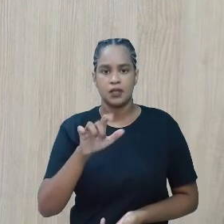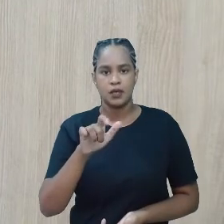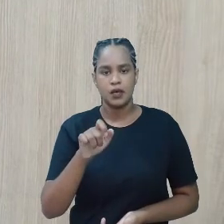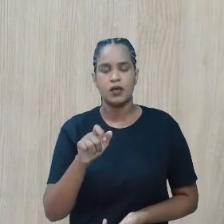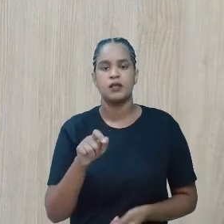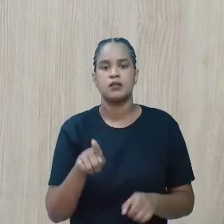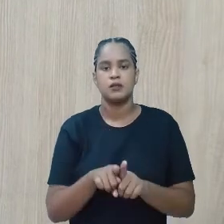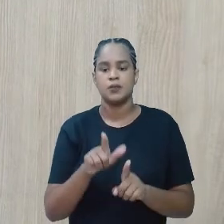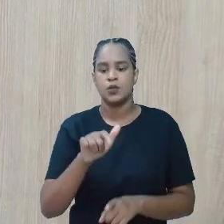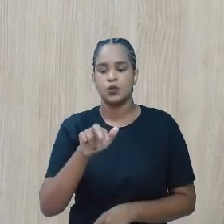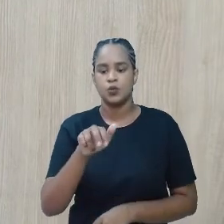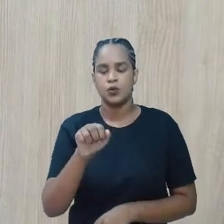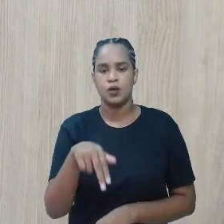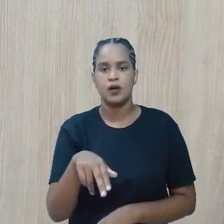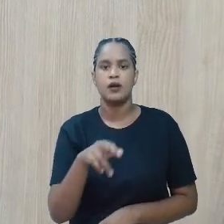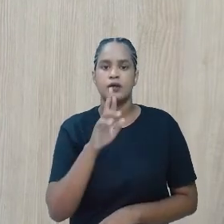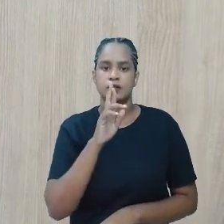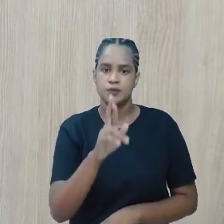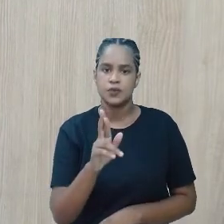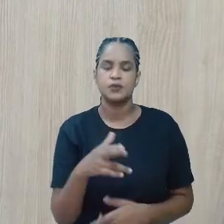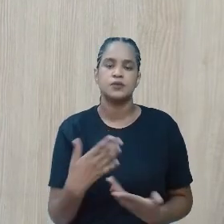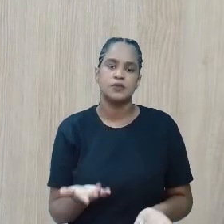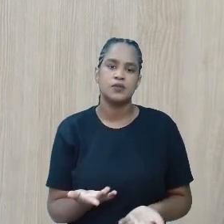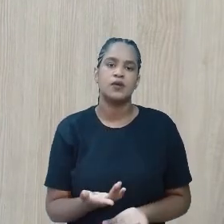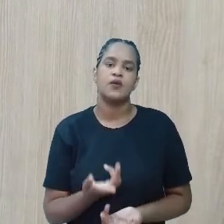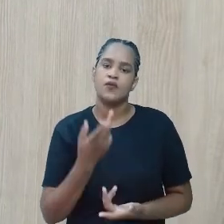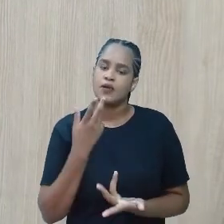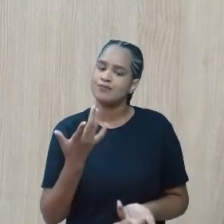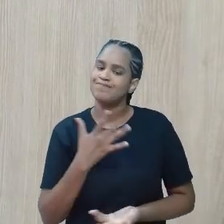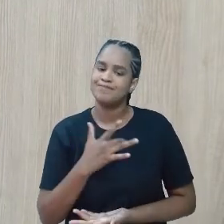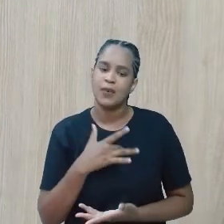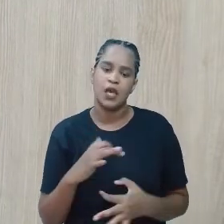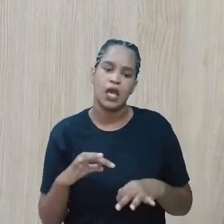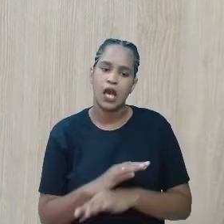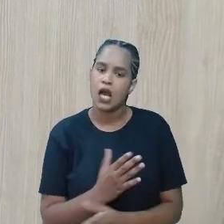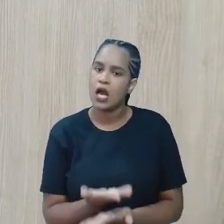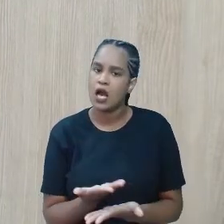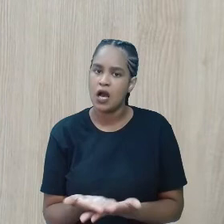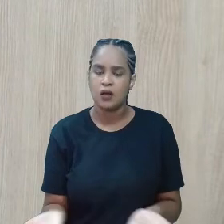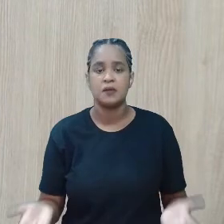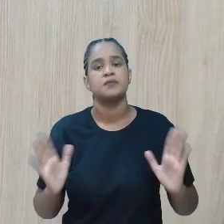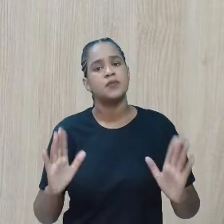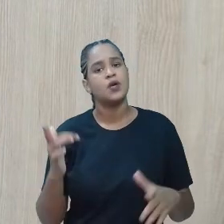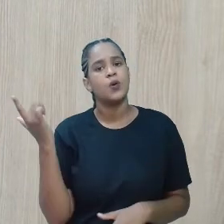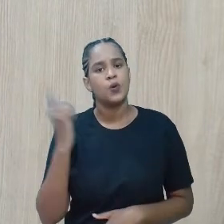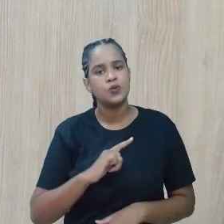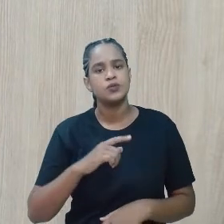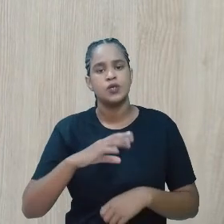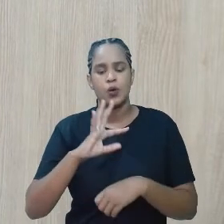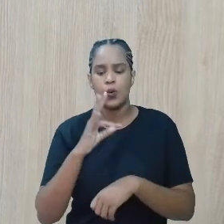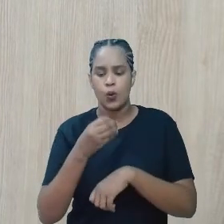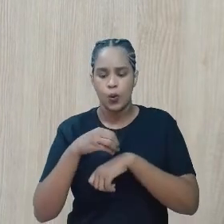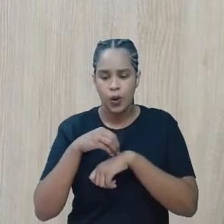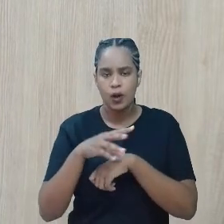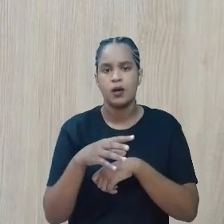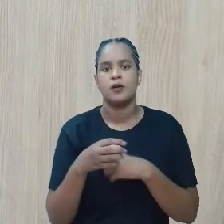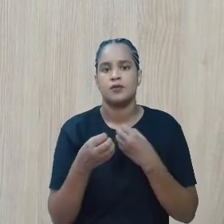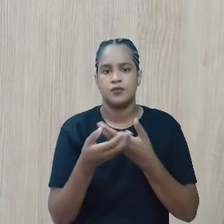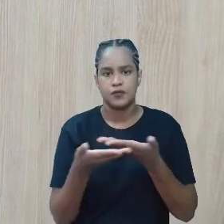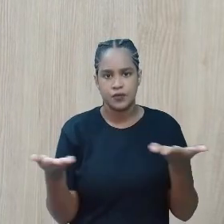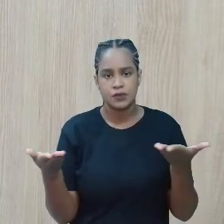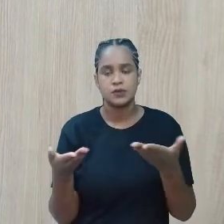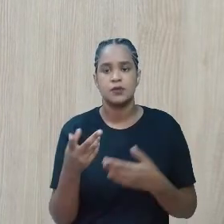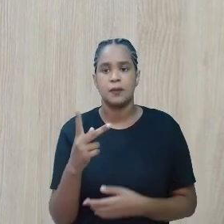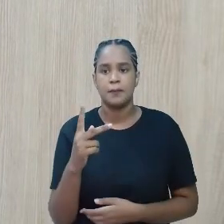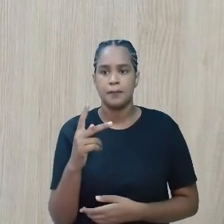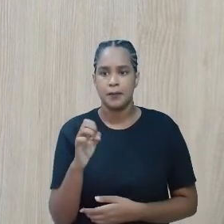aqui. A Gabriela falou, que pena, né? Tá acabando. Mas que bom que a gente conseguiu passar um pouquinho do conhecimento. Pedro explicando aqui